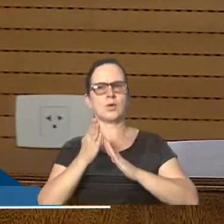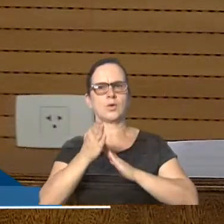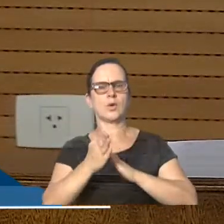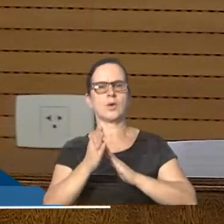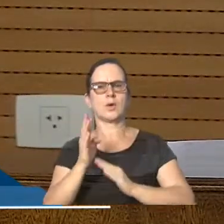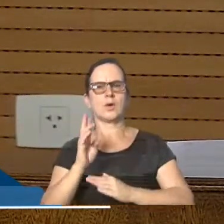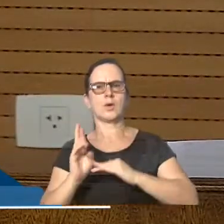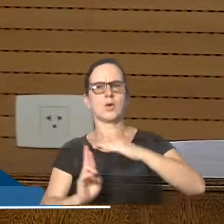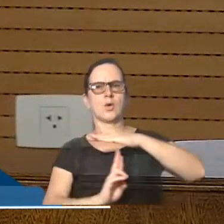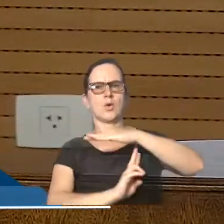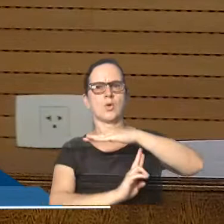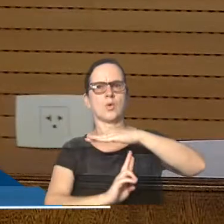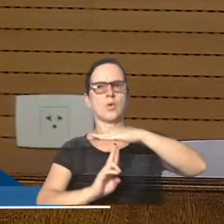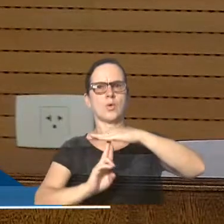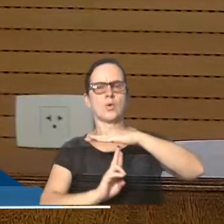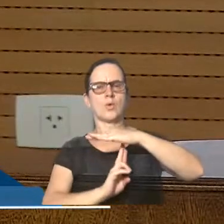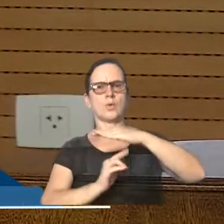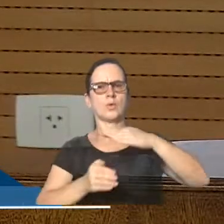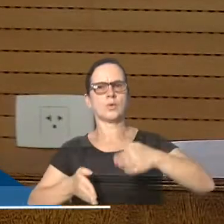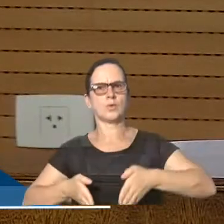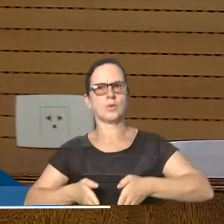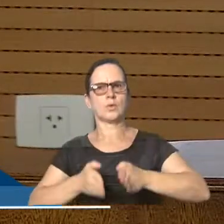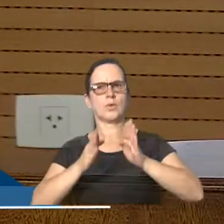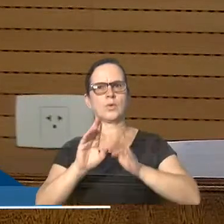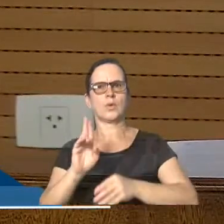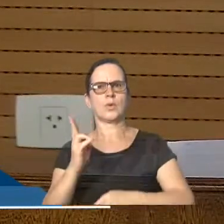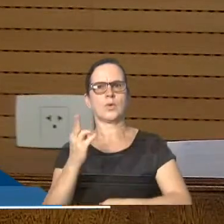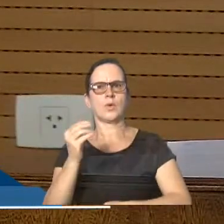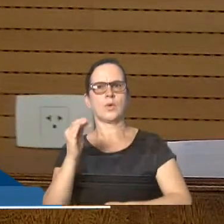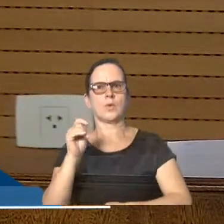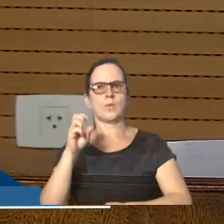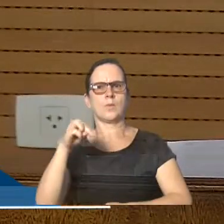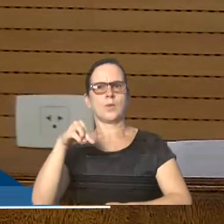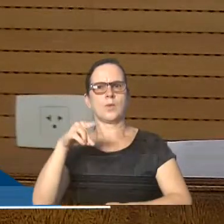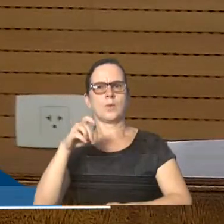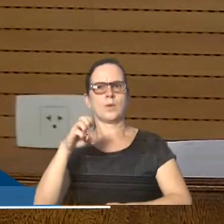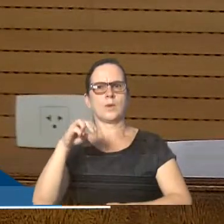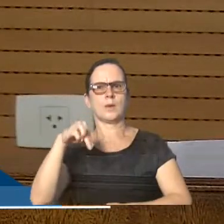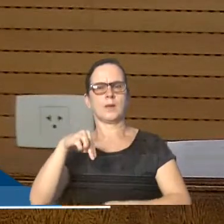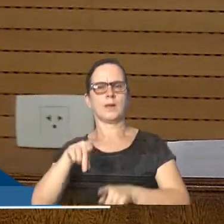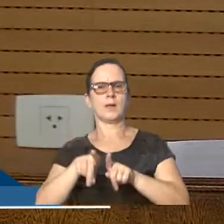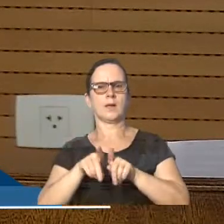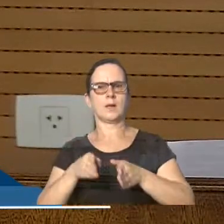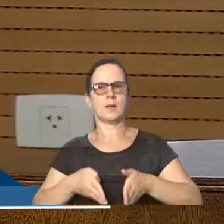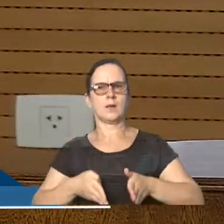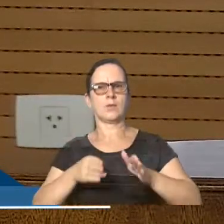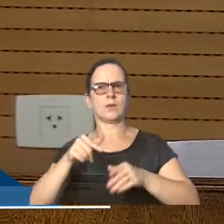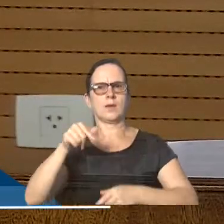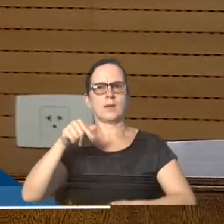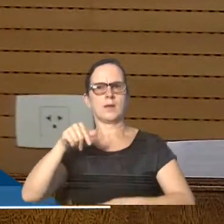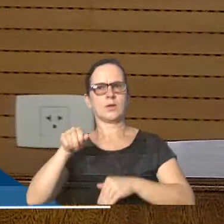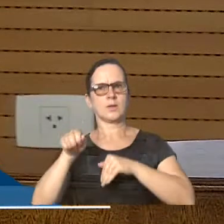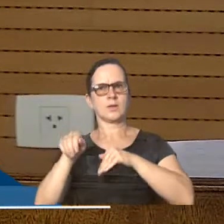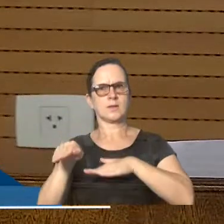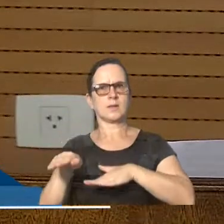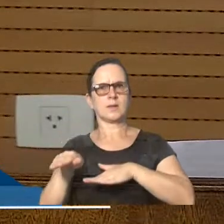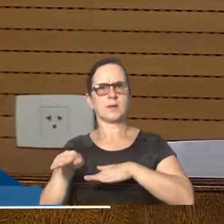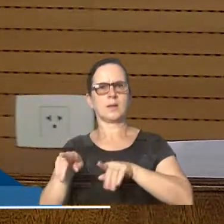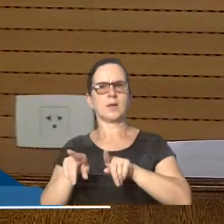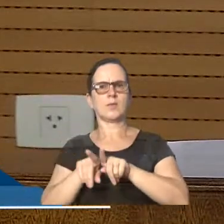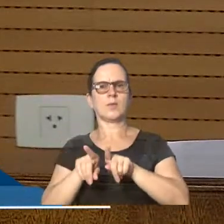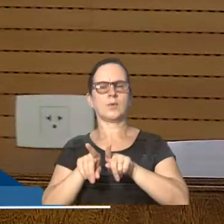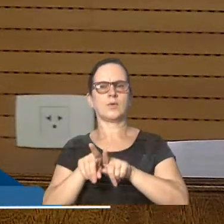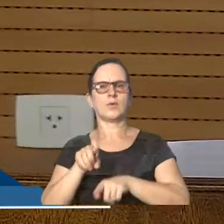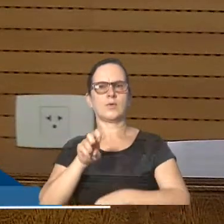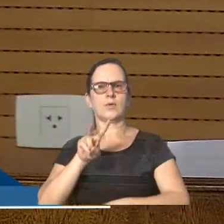Roçagem em toda a extensão da Avenida Henri Borne. Limpeza das galerias da rua 7 de Setembro, na Vila Nova. Limpeza